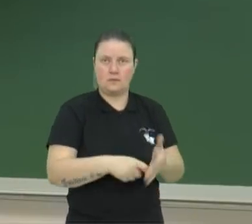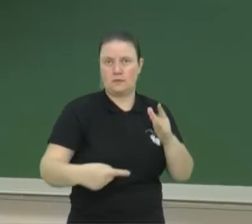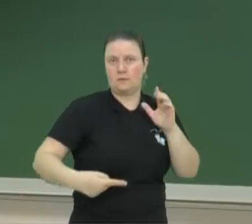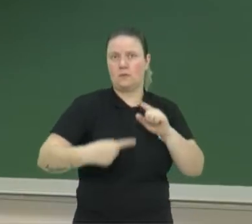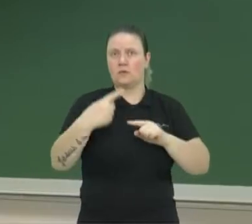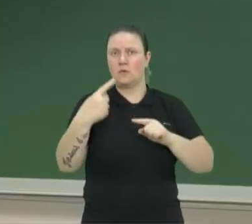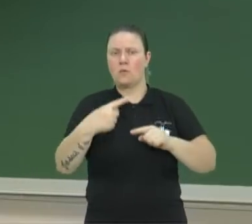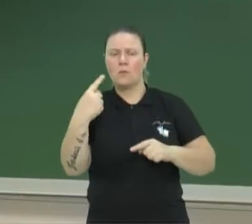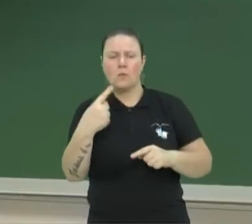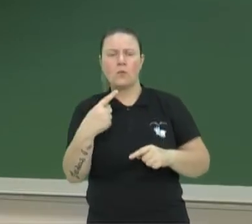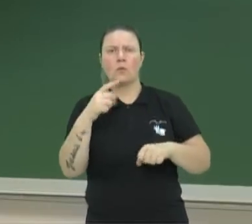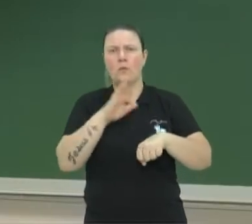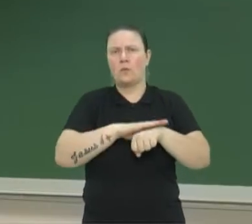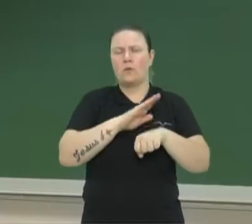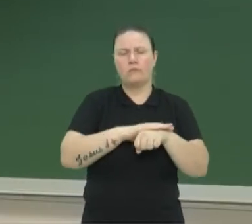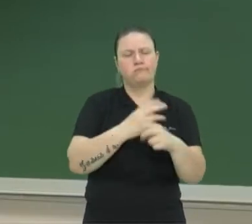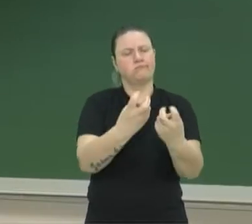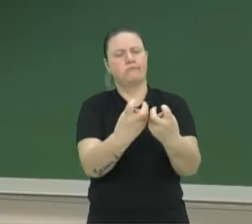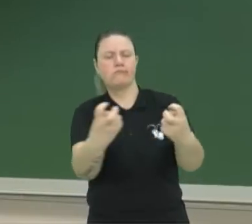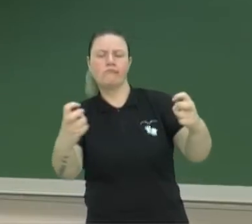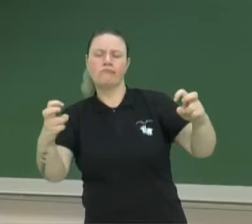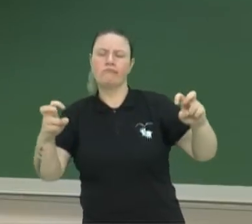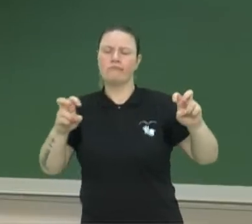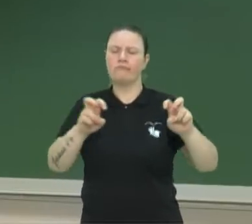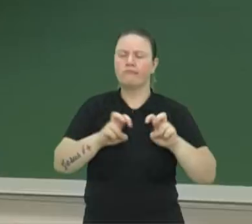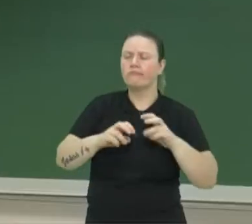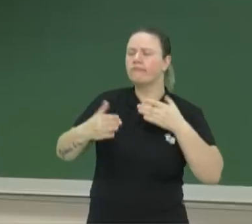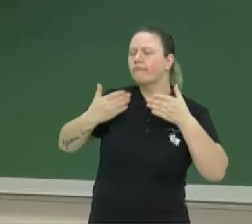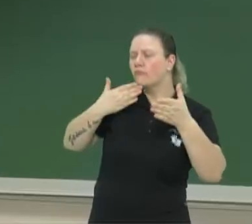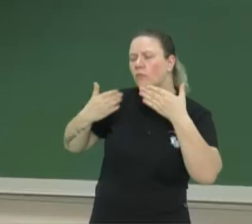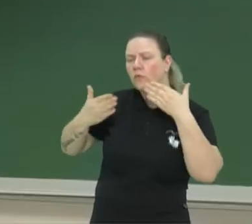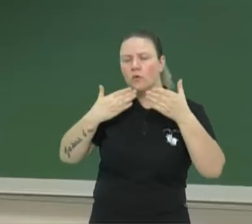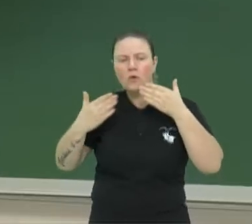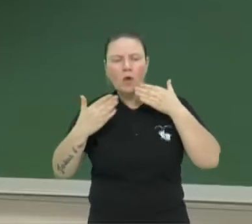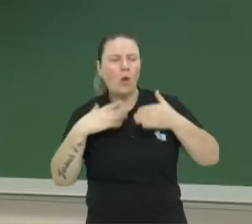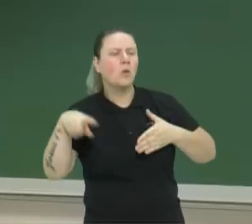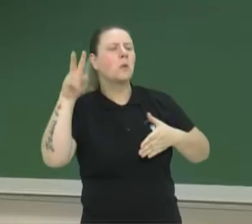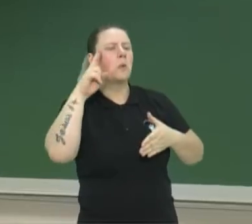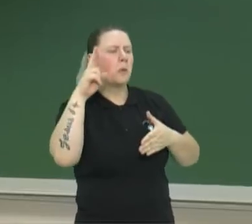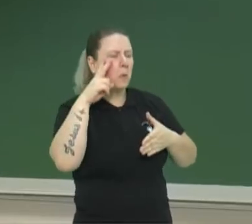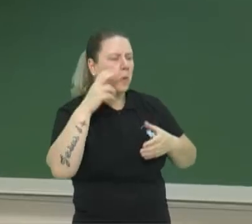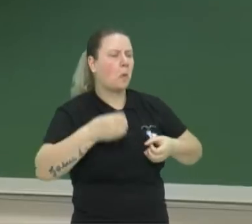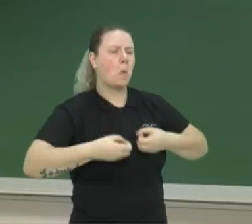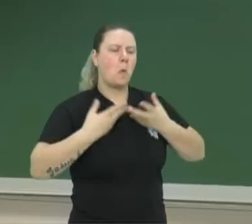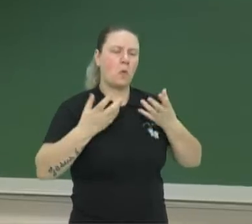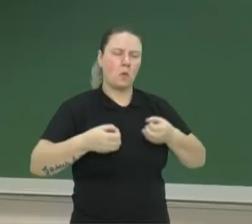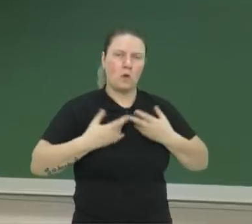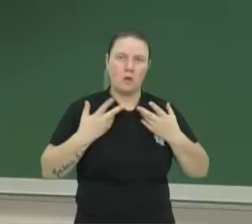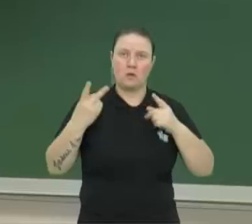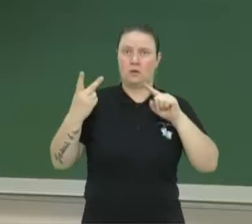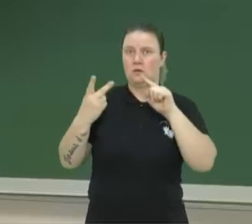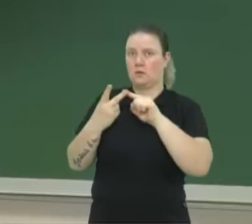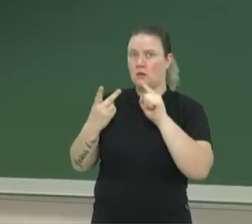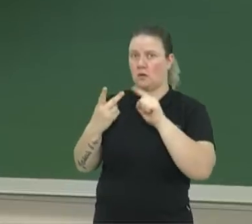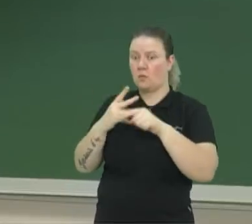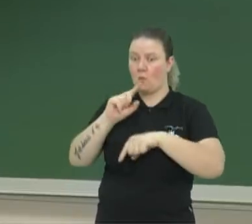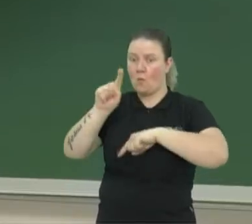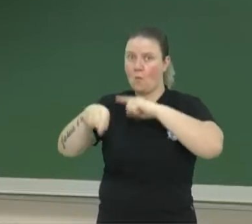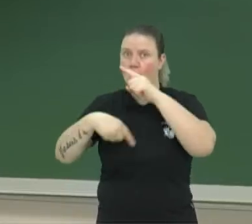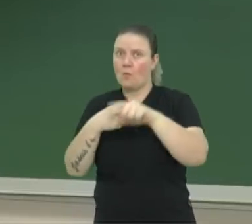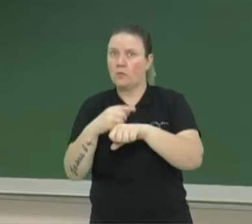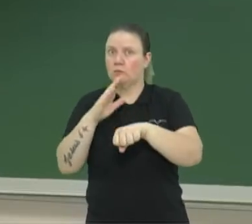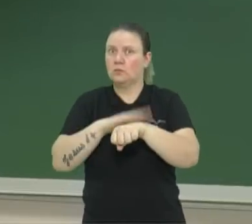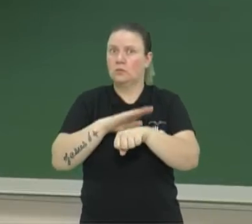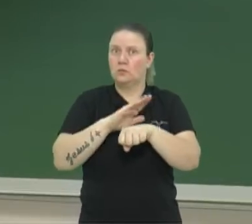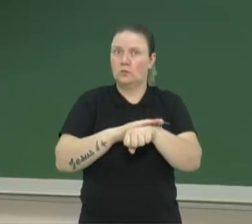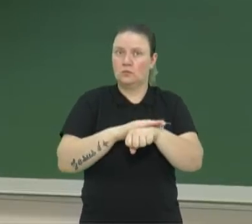de rodas, de grupos, de conversa ali, de contações de história, e depois de um certo momento ele passou também a ser escrito. E